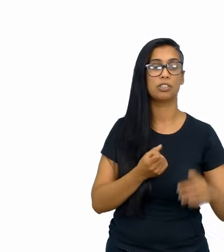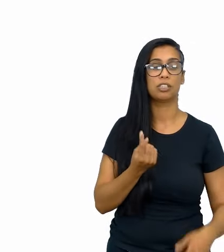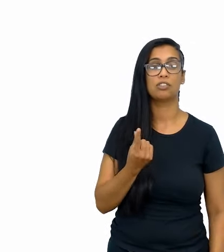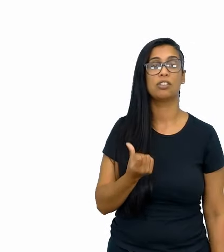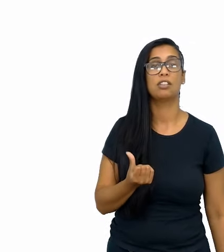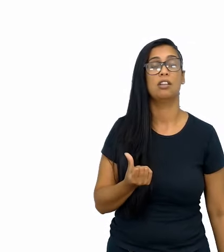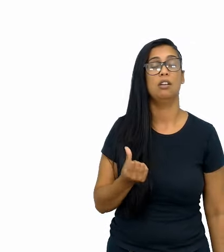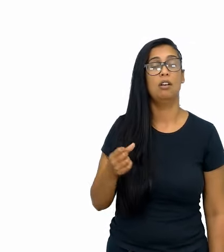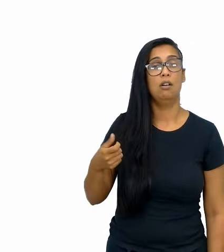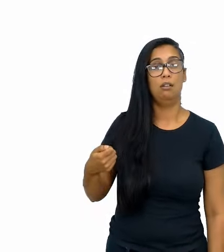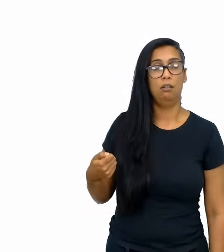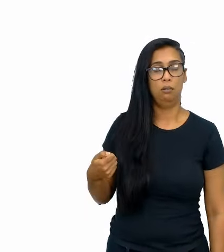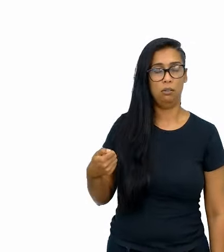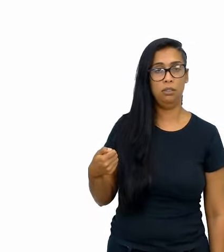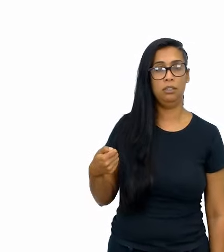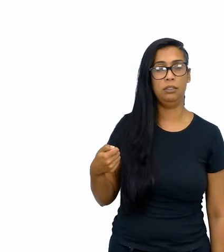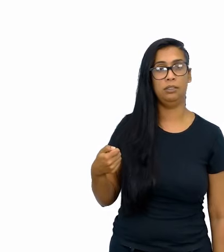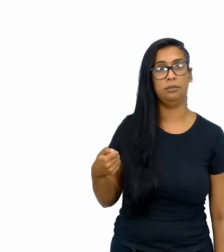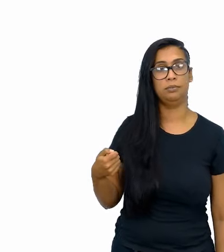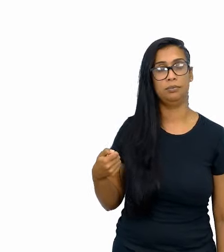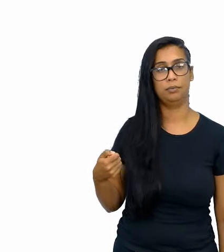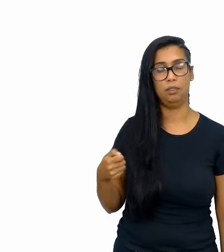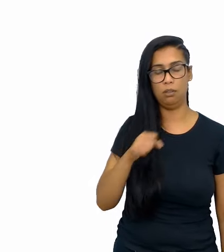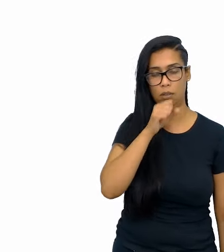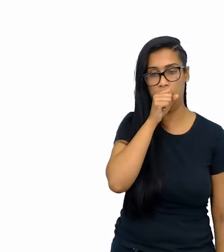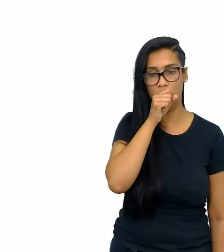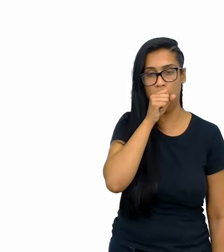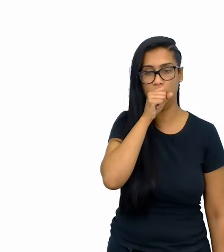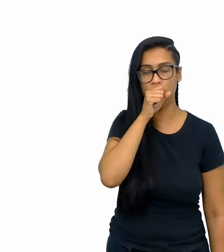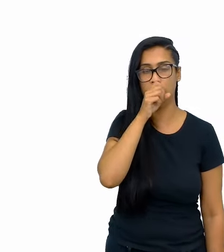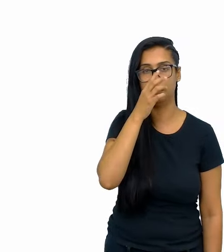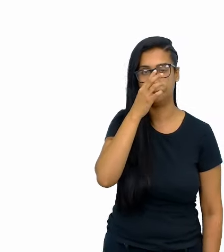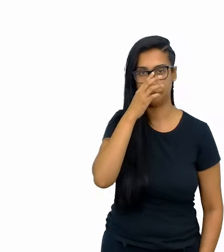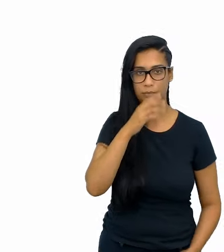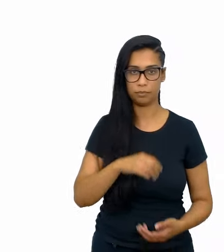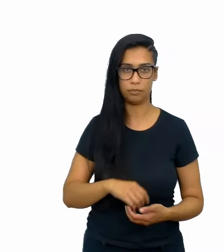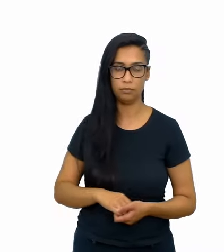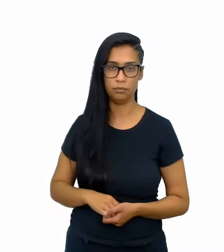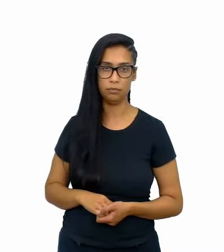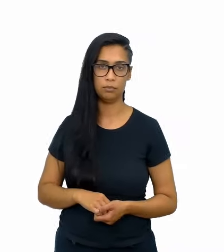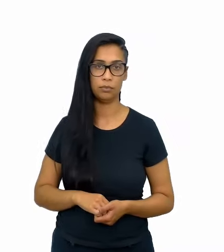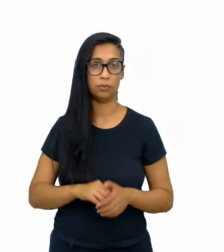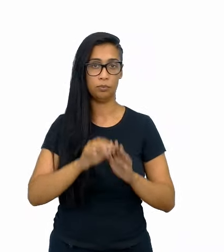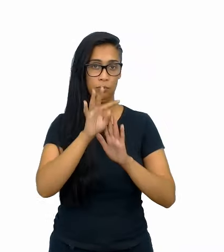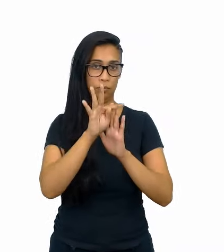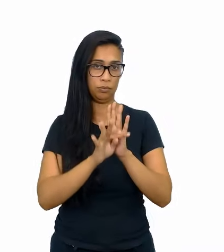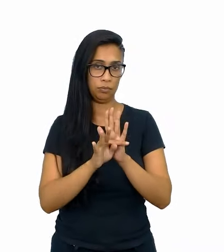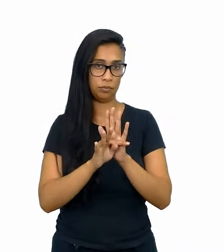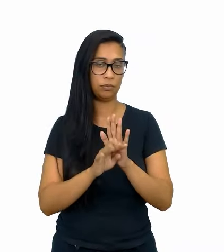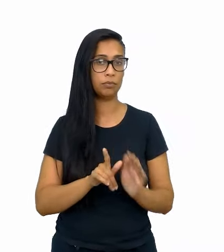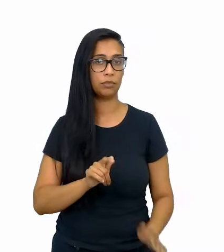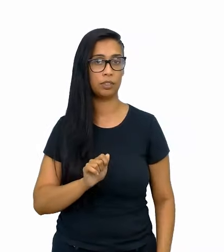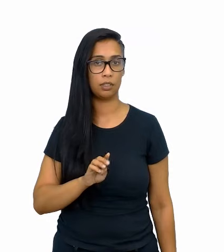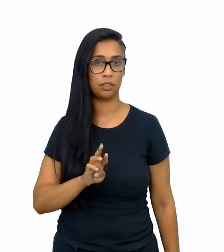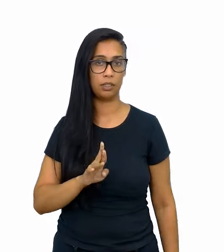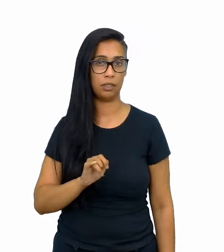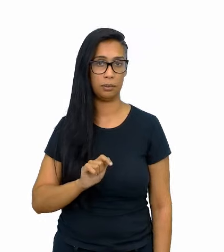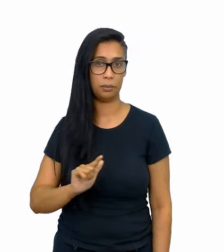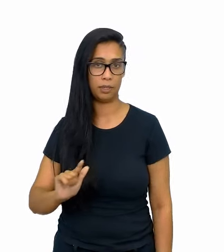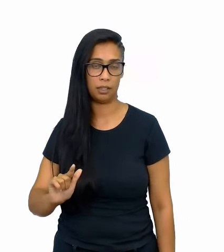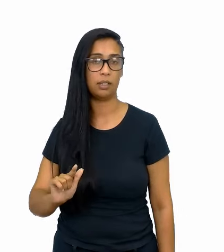é? Ao solicitar que os estudantes localizem as expressões que indicam que o texto do Gabriel é um relato,